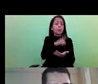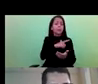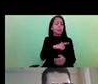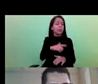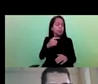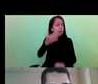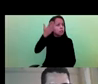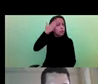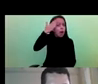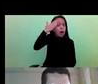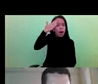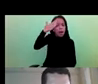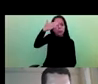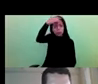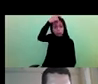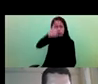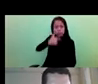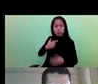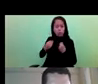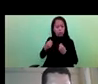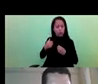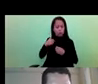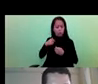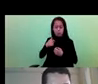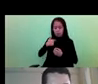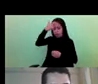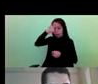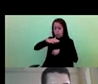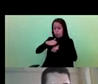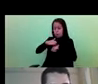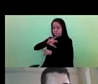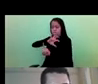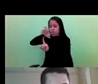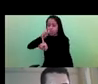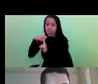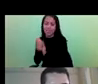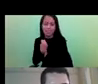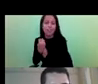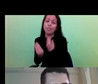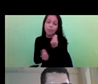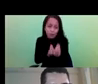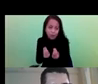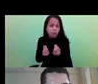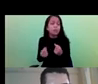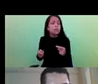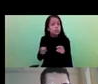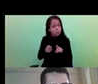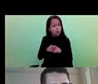conscientizem do seu papel na sociedade e construam, né, a sua